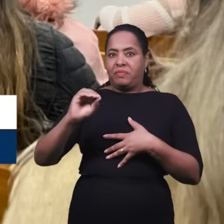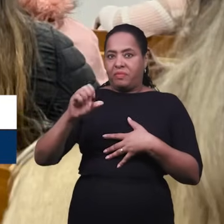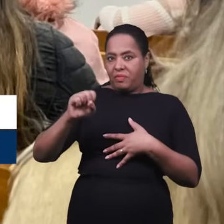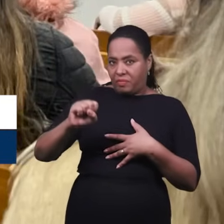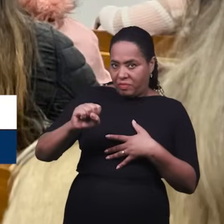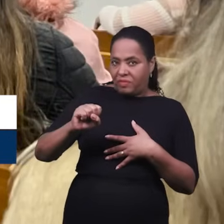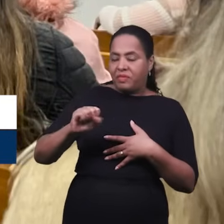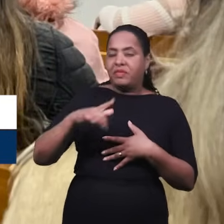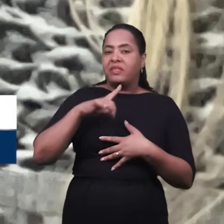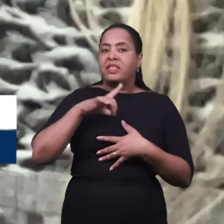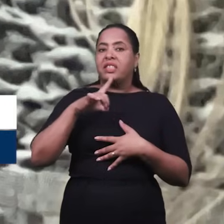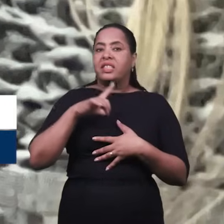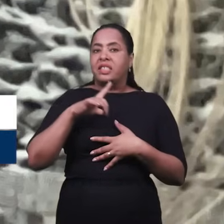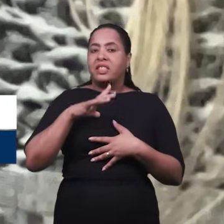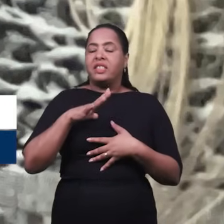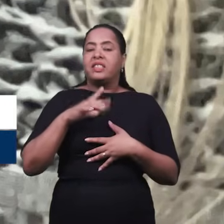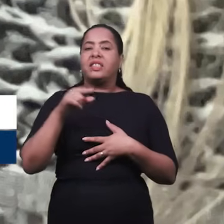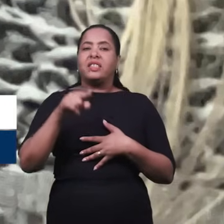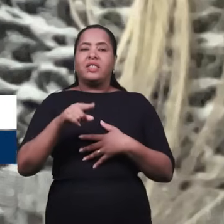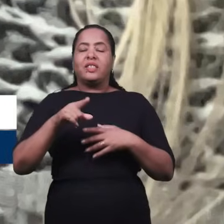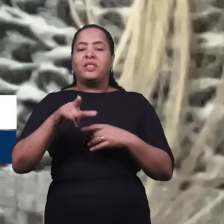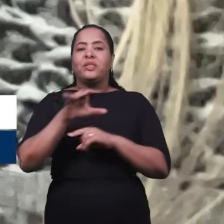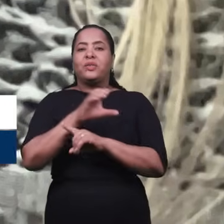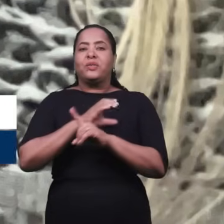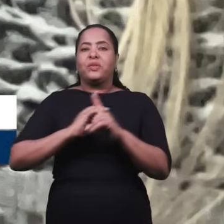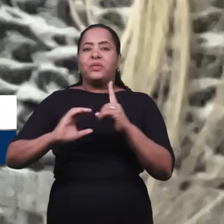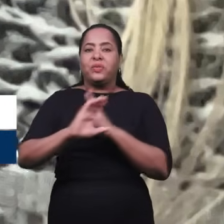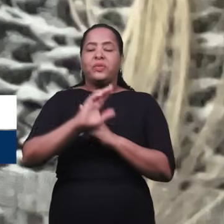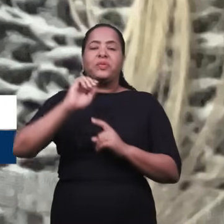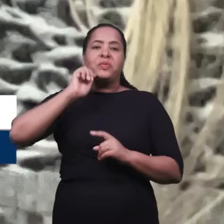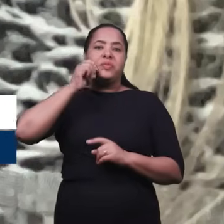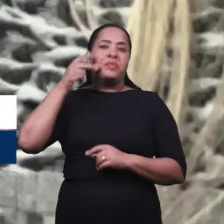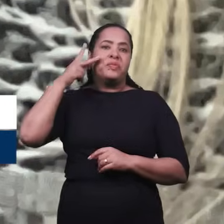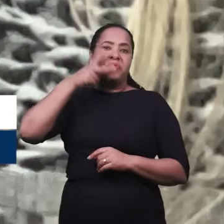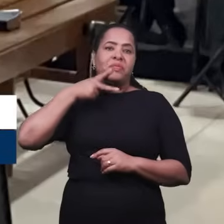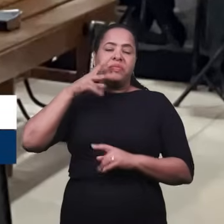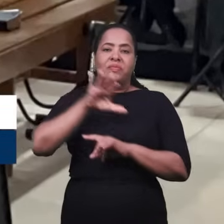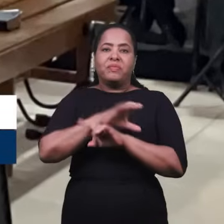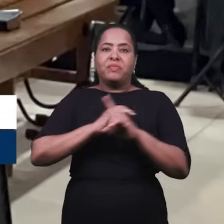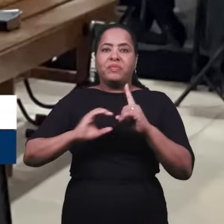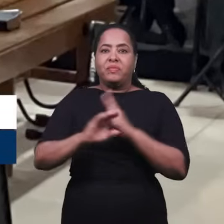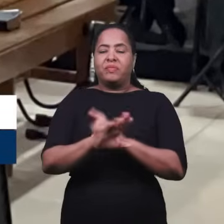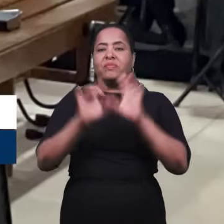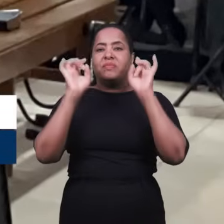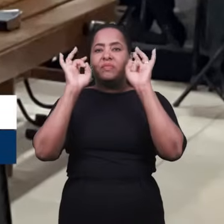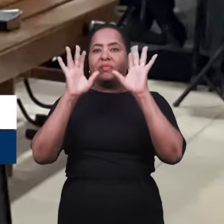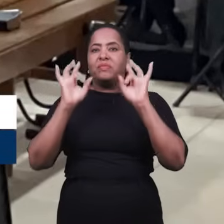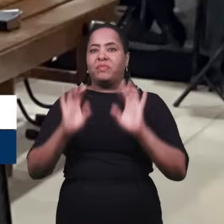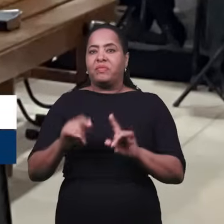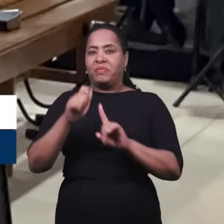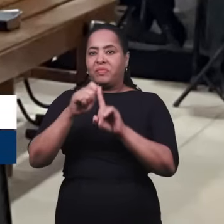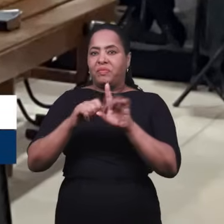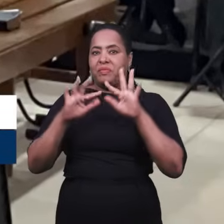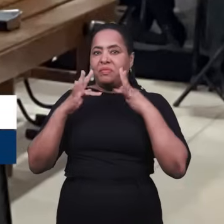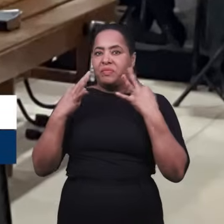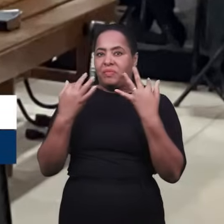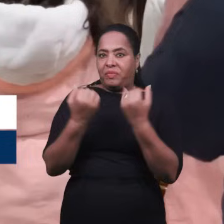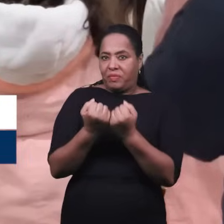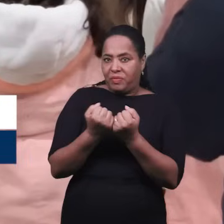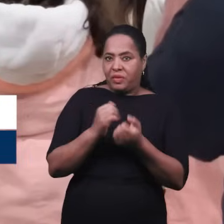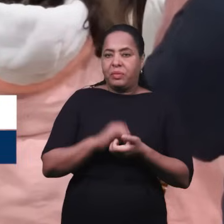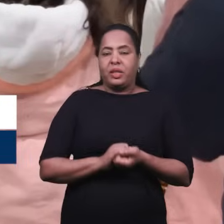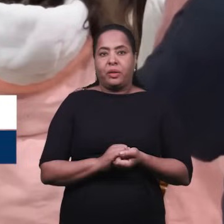São Caetano do Sul, a igreja ceiou com o Senhor, um culto especial em glorificação à mesa dos